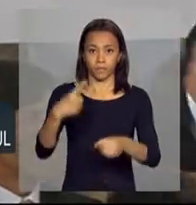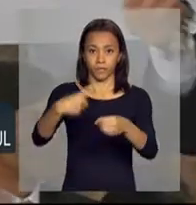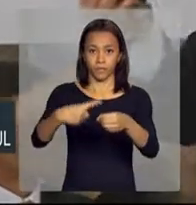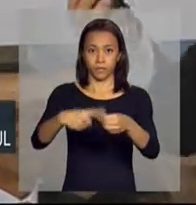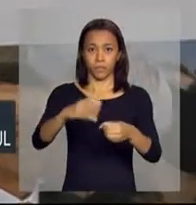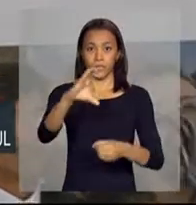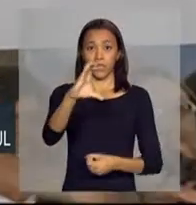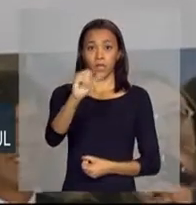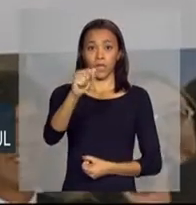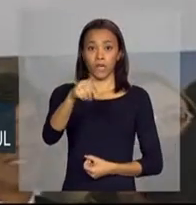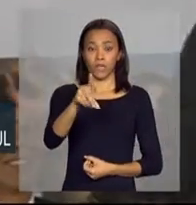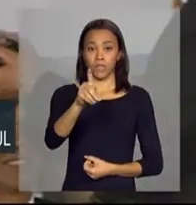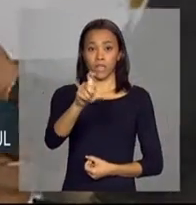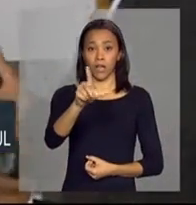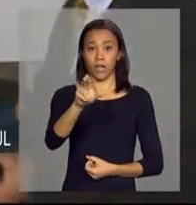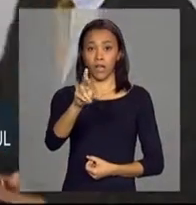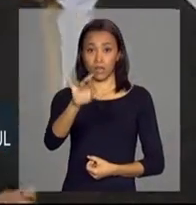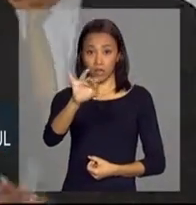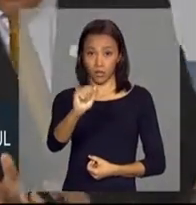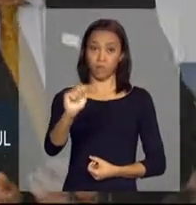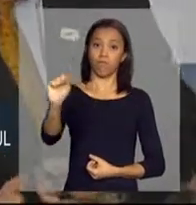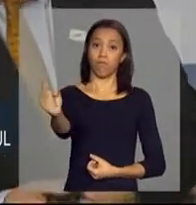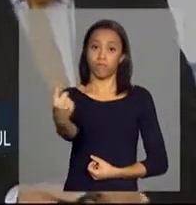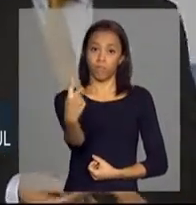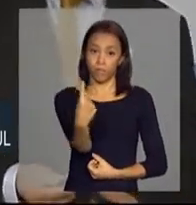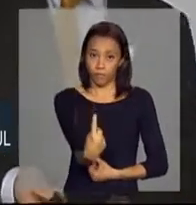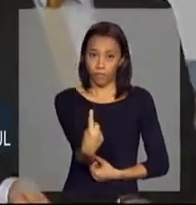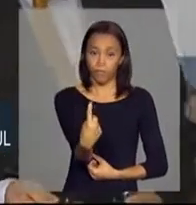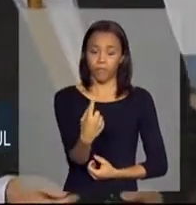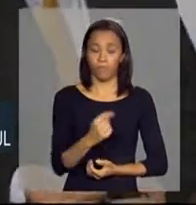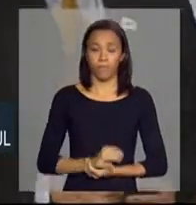Candelária, prefeito Paulo Roberto Bützg;